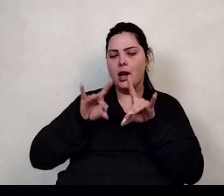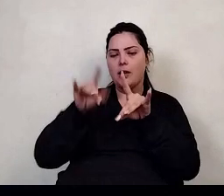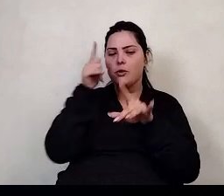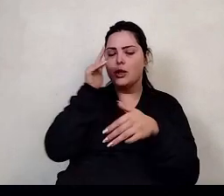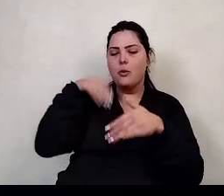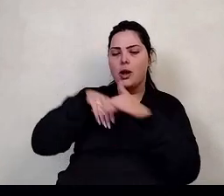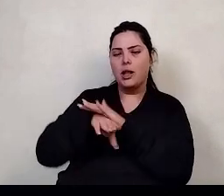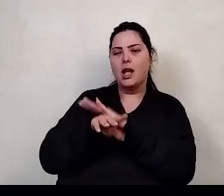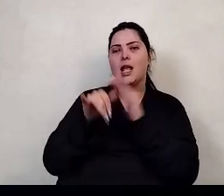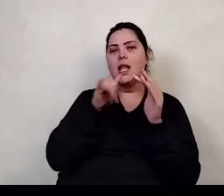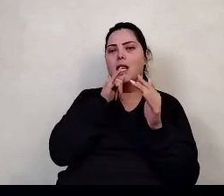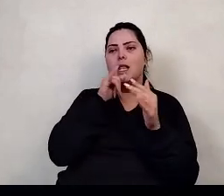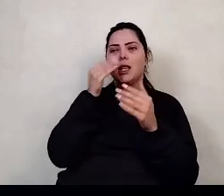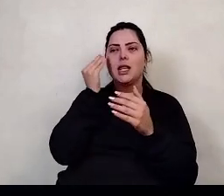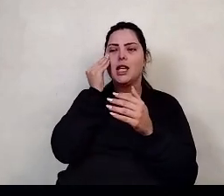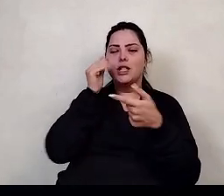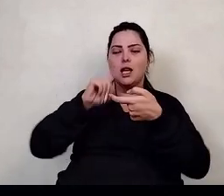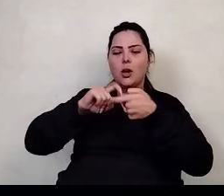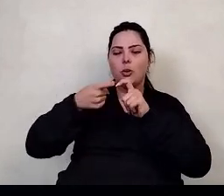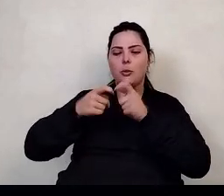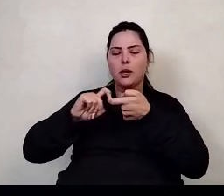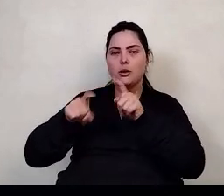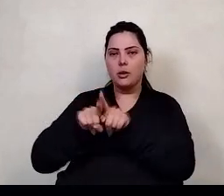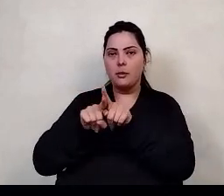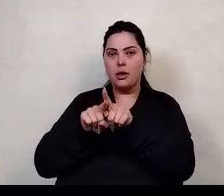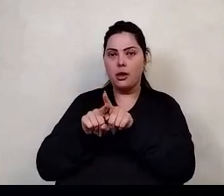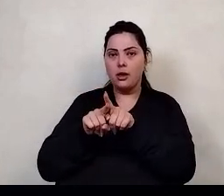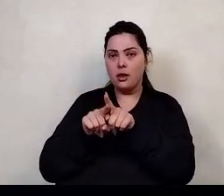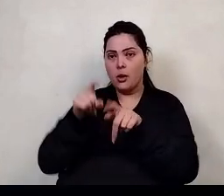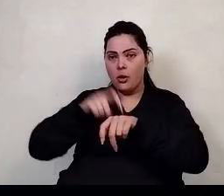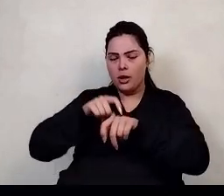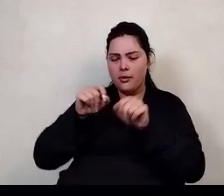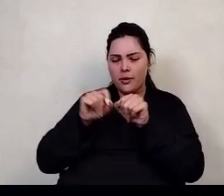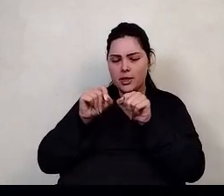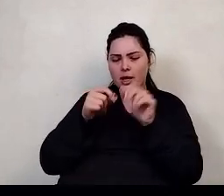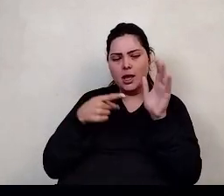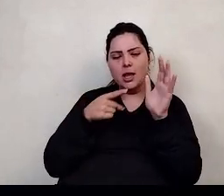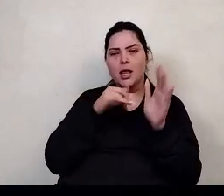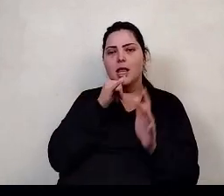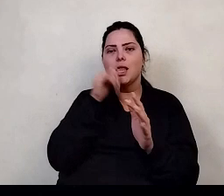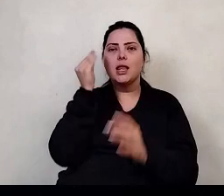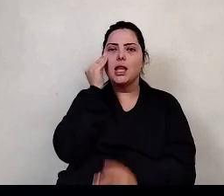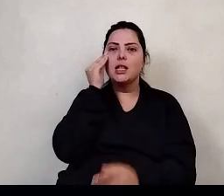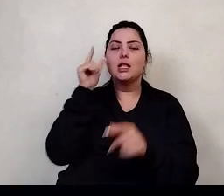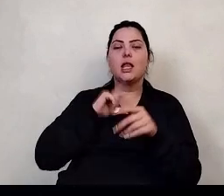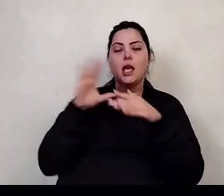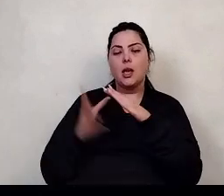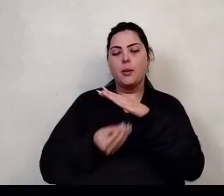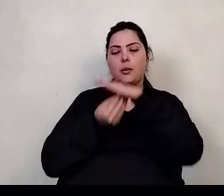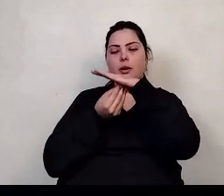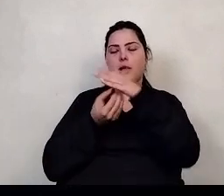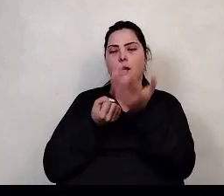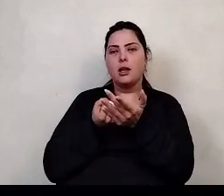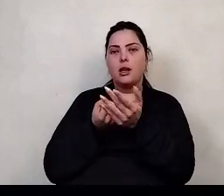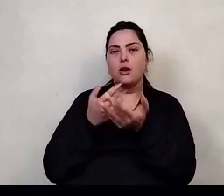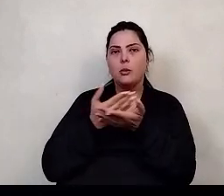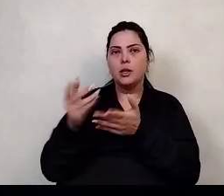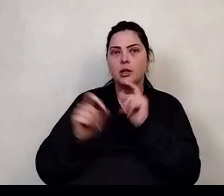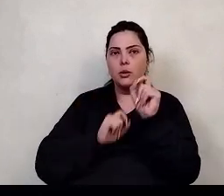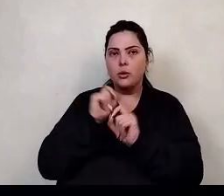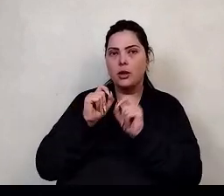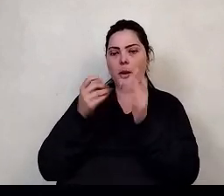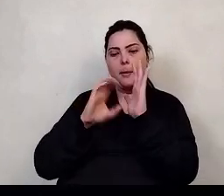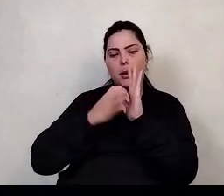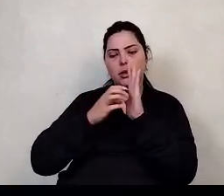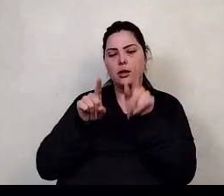aí, tudo ok, bacana. E aí, na hora de fazer os testes, ele vai ter lá o repositório e ele vai começar o quê? Vai mocar provavelmente o banco de dados, ou vai usar um banco de dados